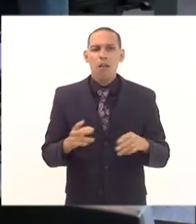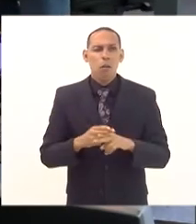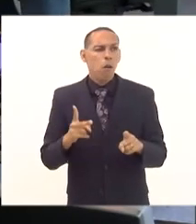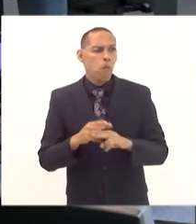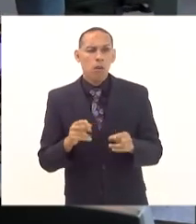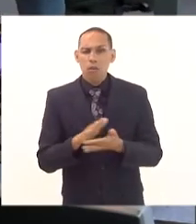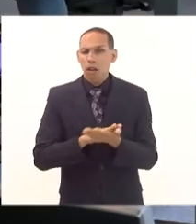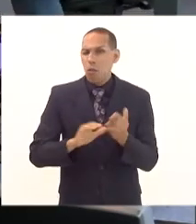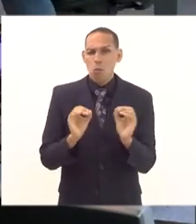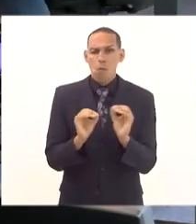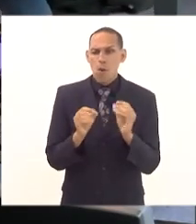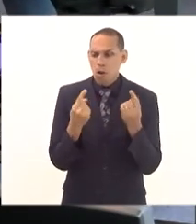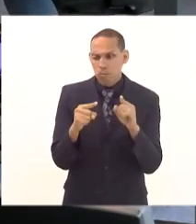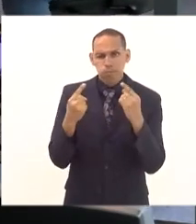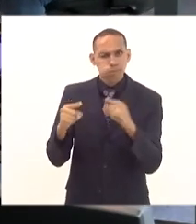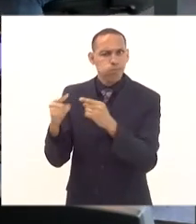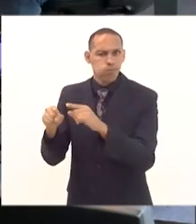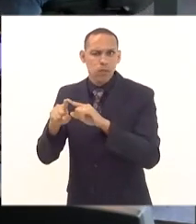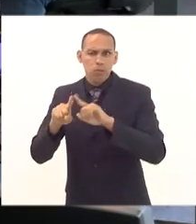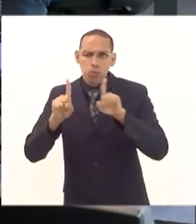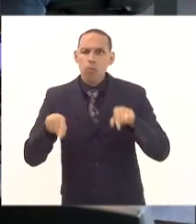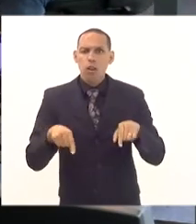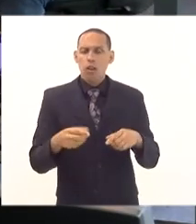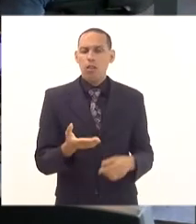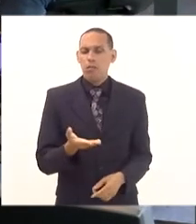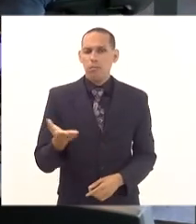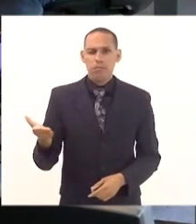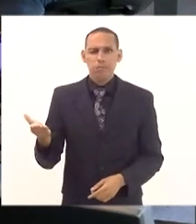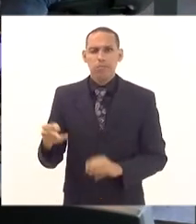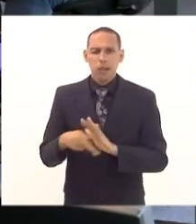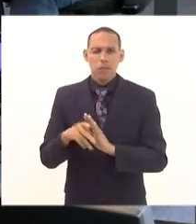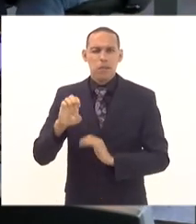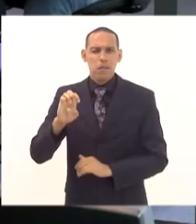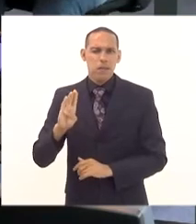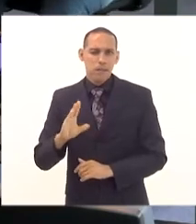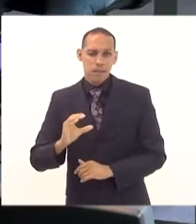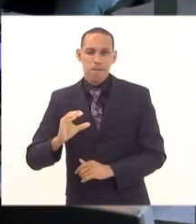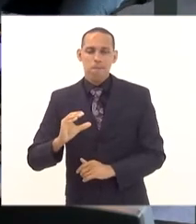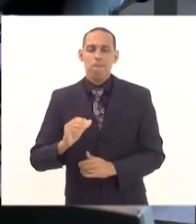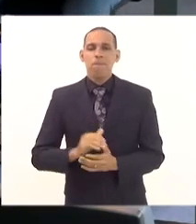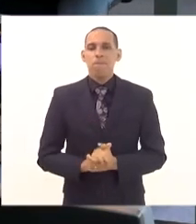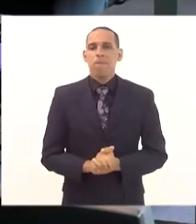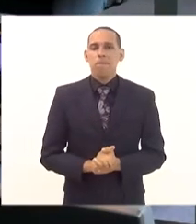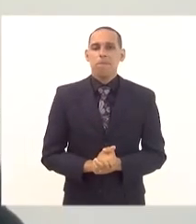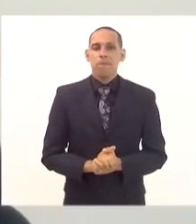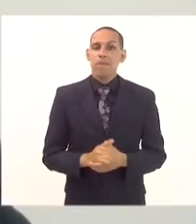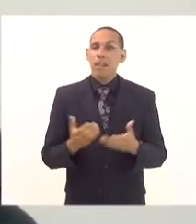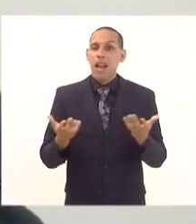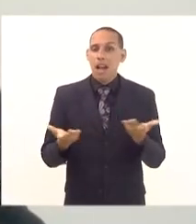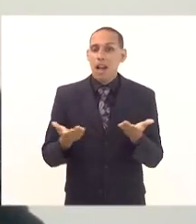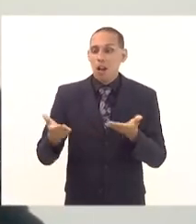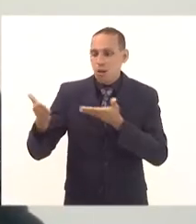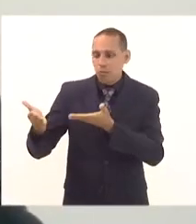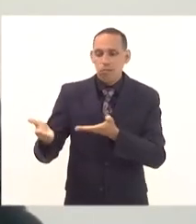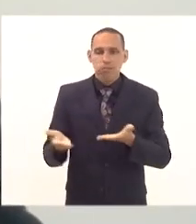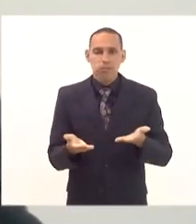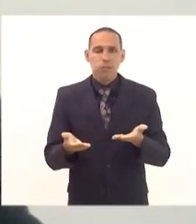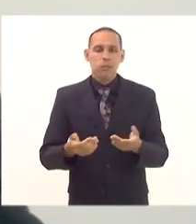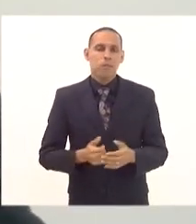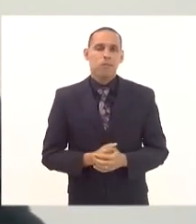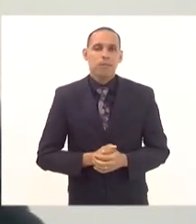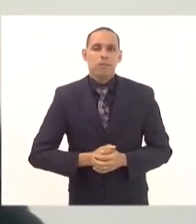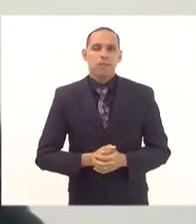né contra os trabalhadores e trabalhadoras da empresa da EBC bom eu eu quero convidar agora para fazer os da